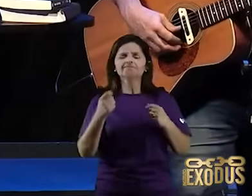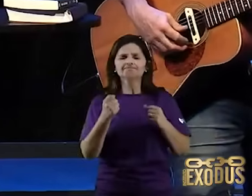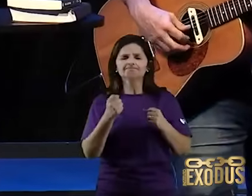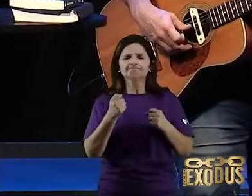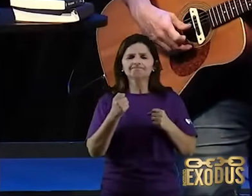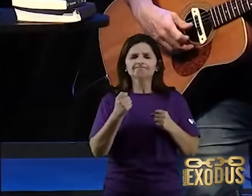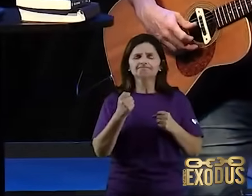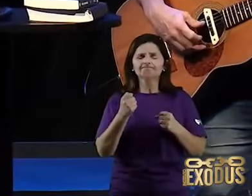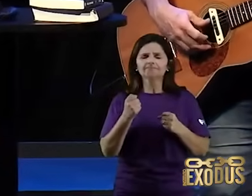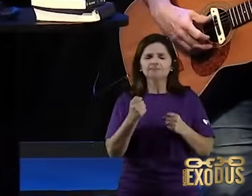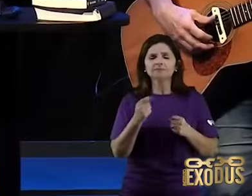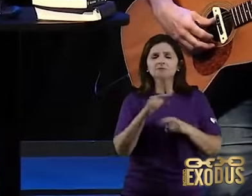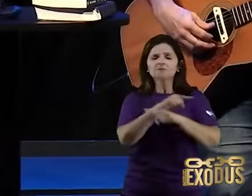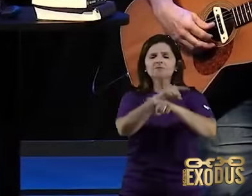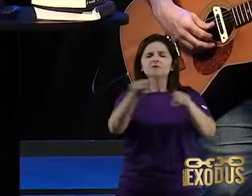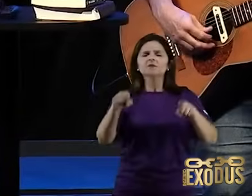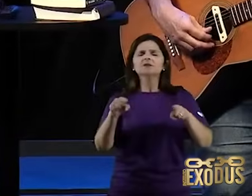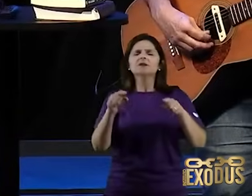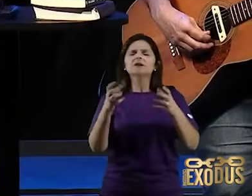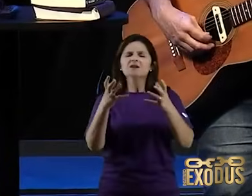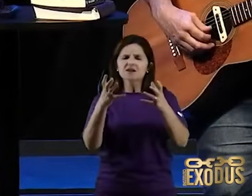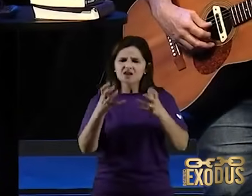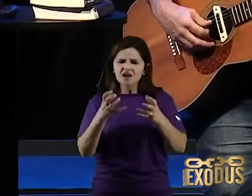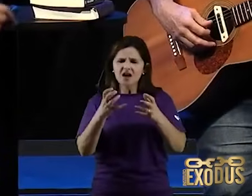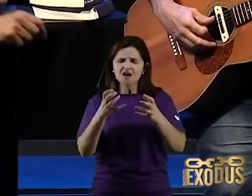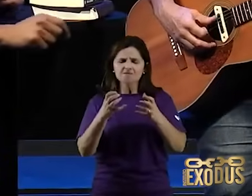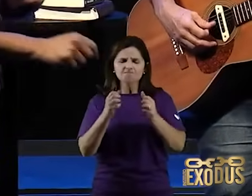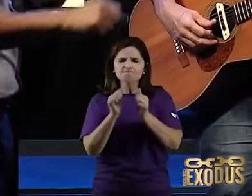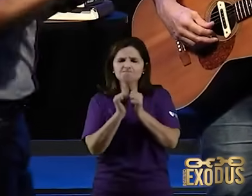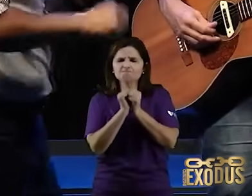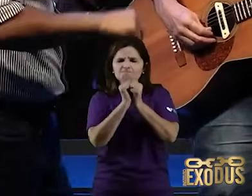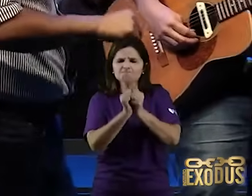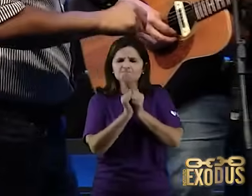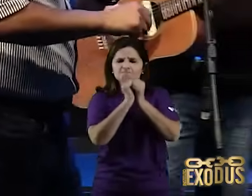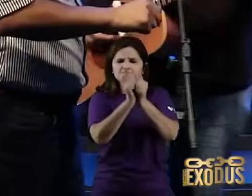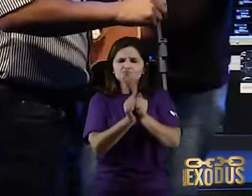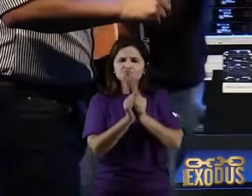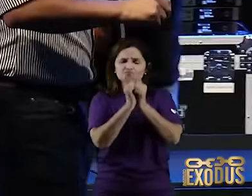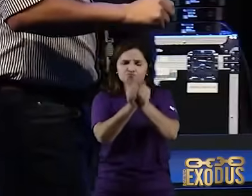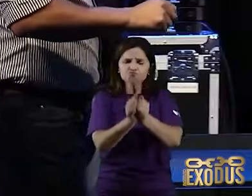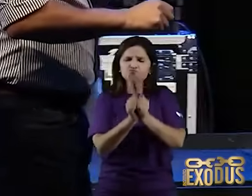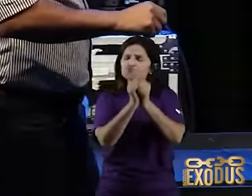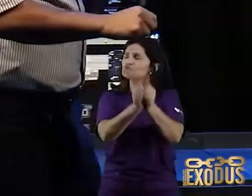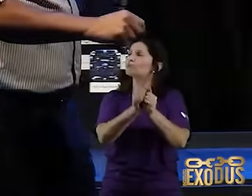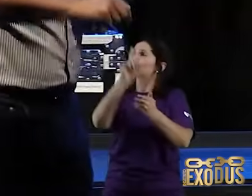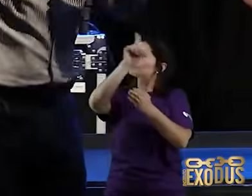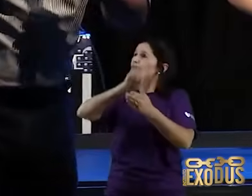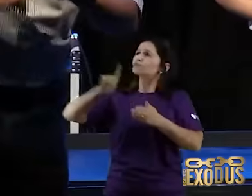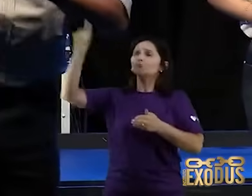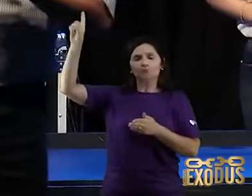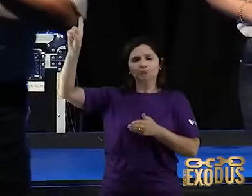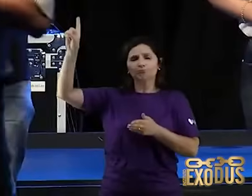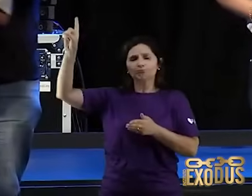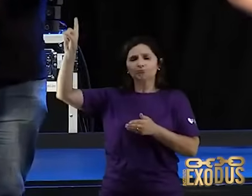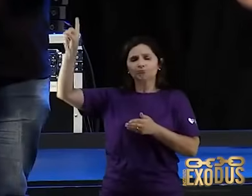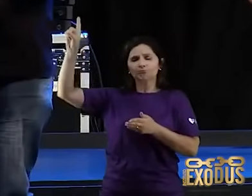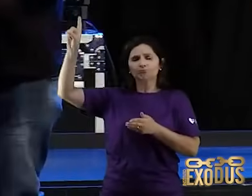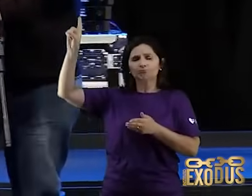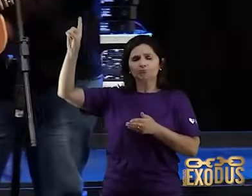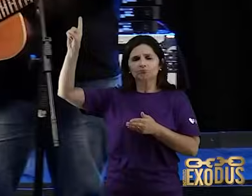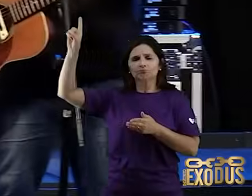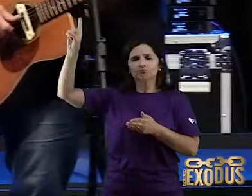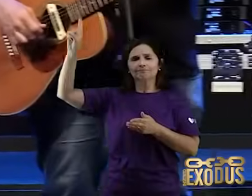mão se você quer caminhar com Deus Pastor eu preciso eu preciso me